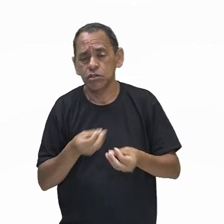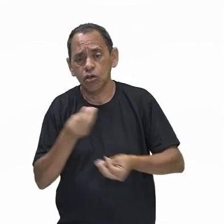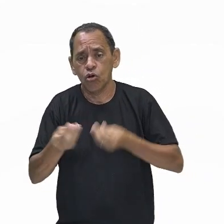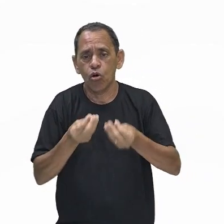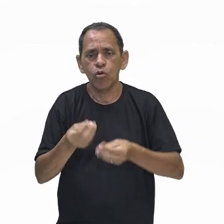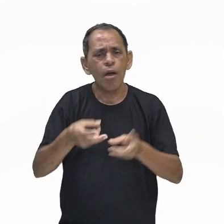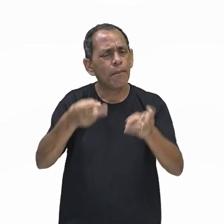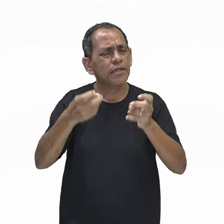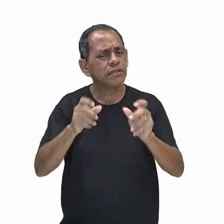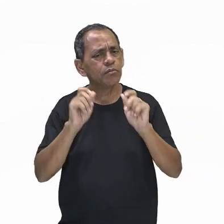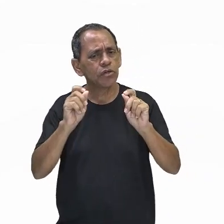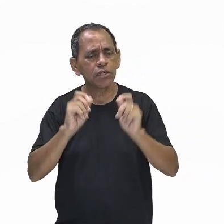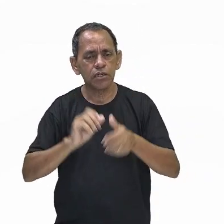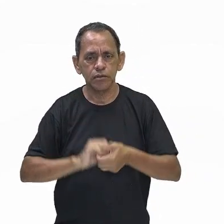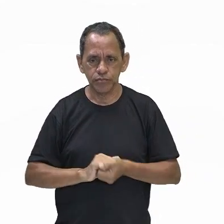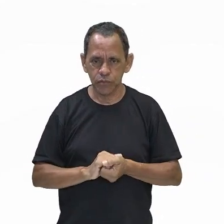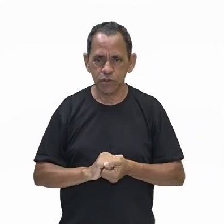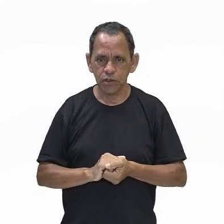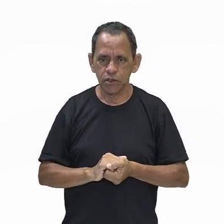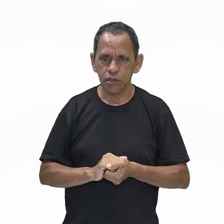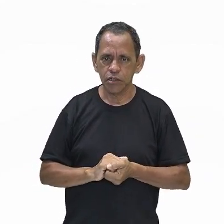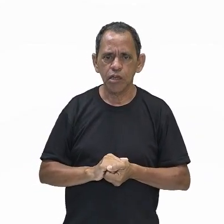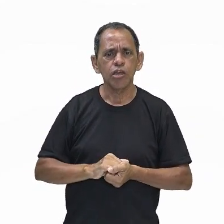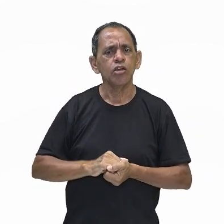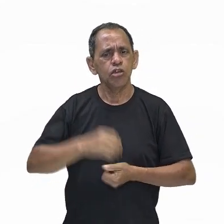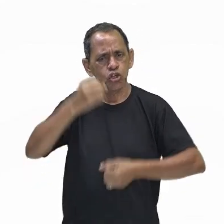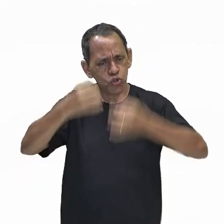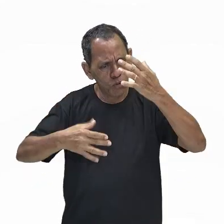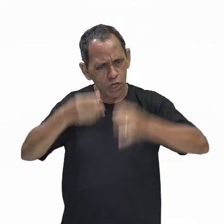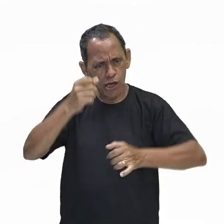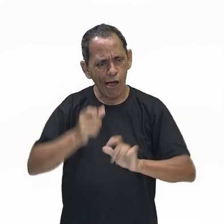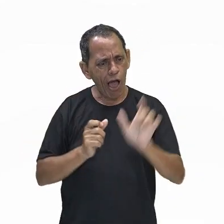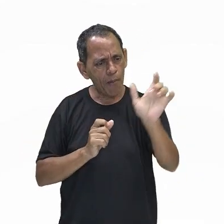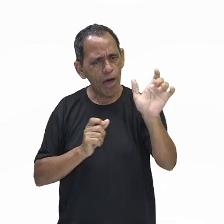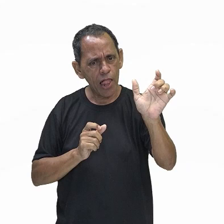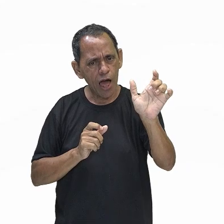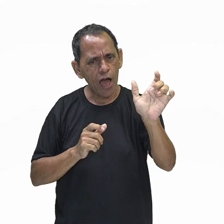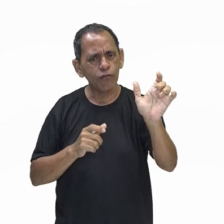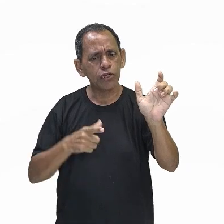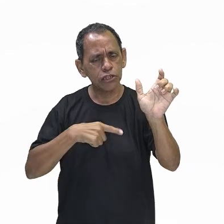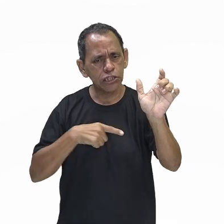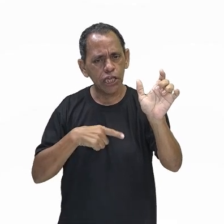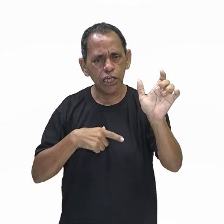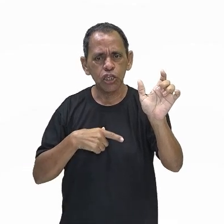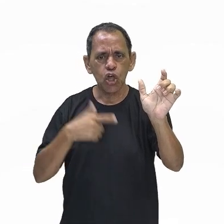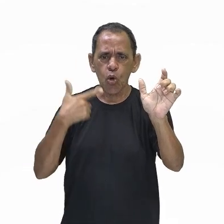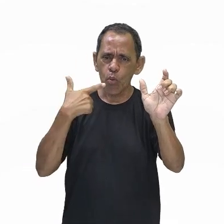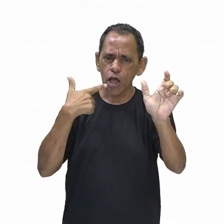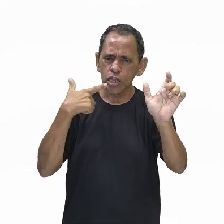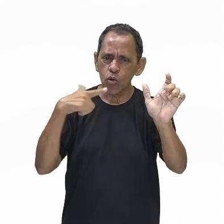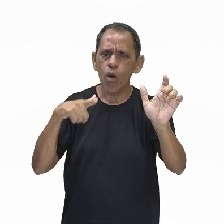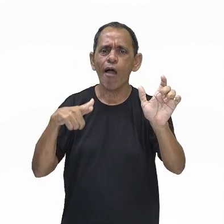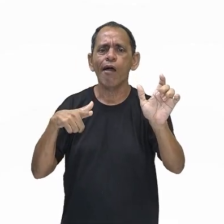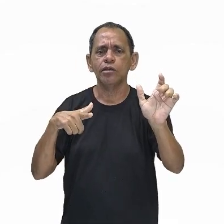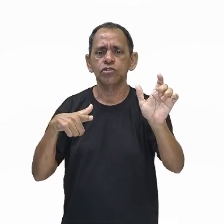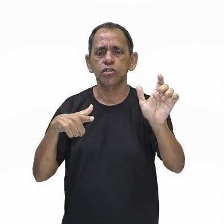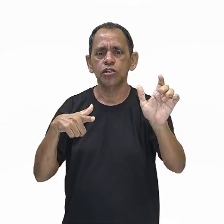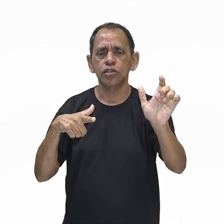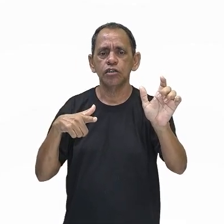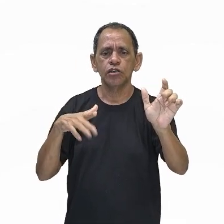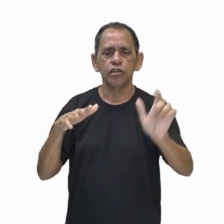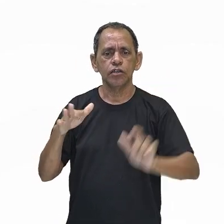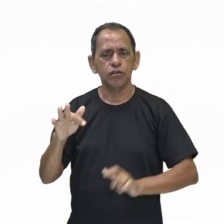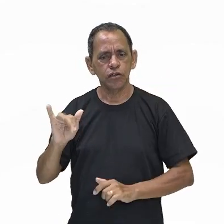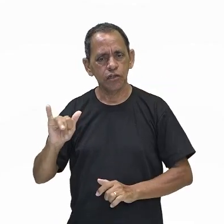aqui que além, né, de eu falar para vocês que ele traz uma figura de linguagem, aí ele traz a literação, né,